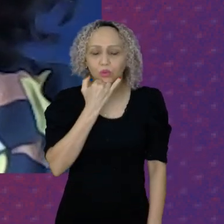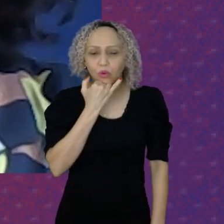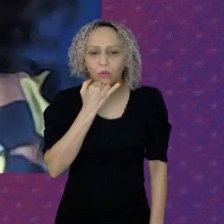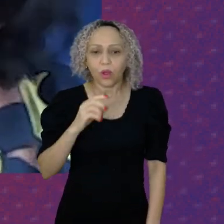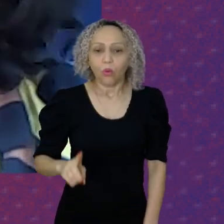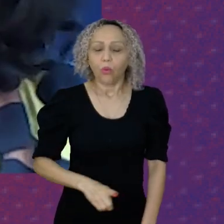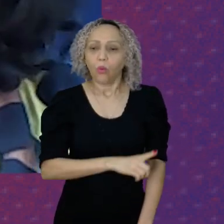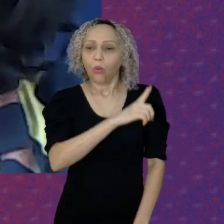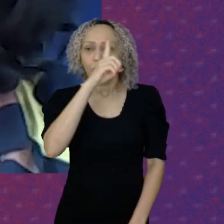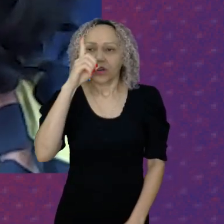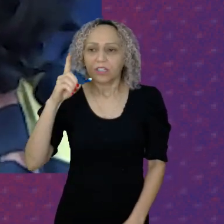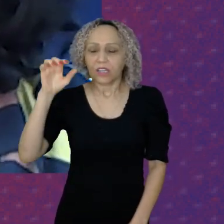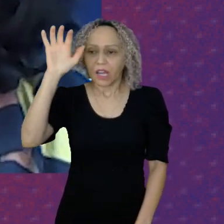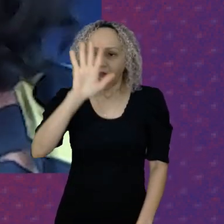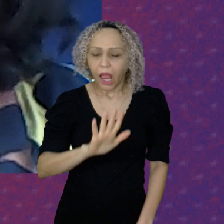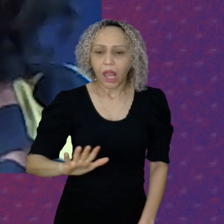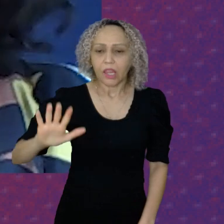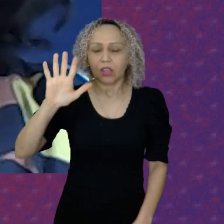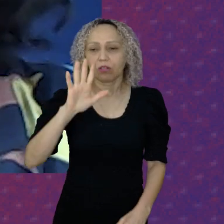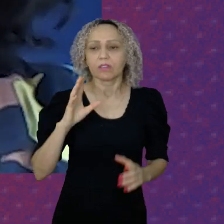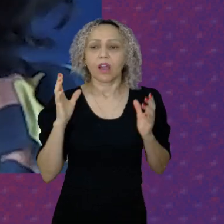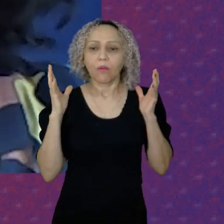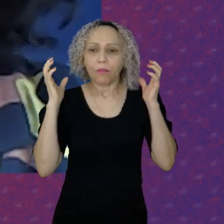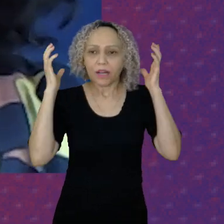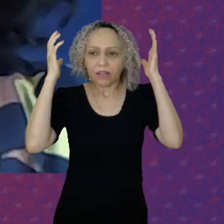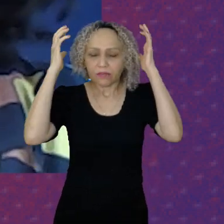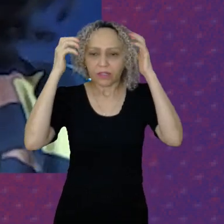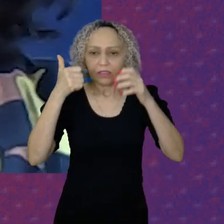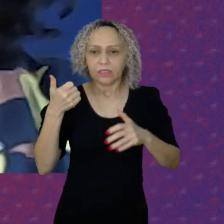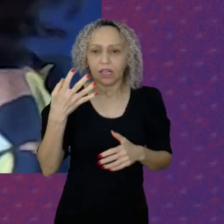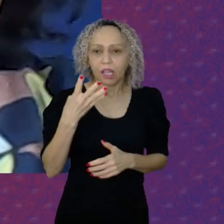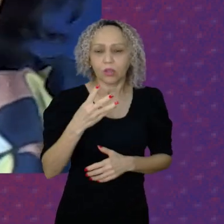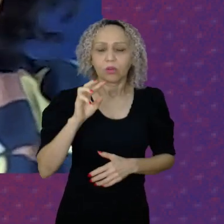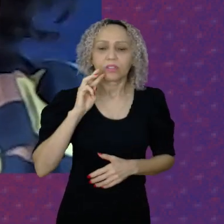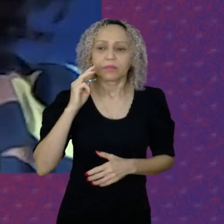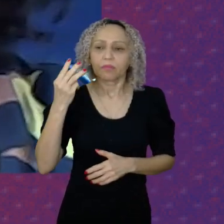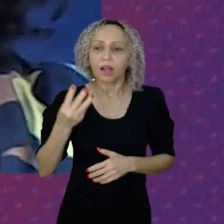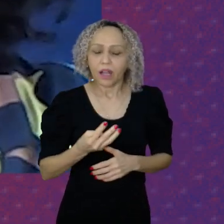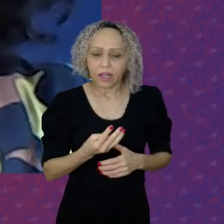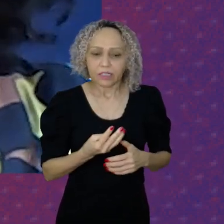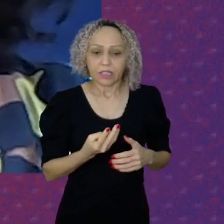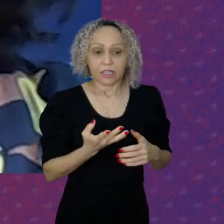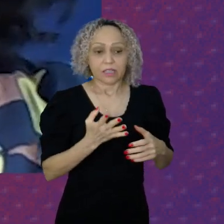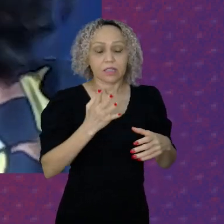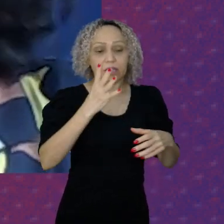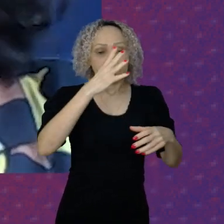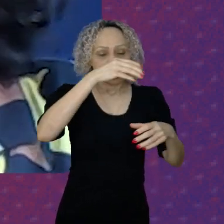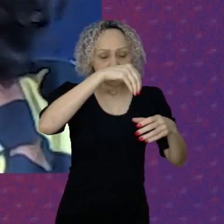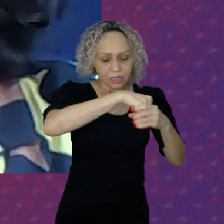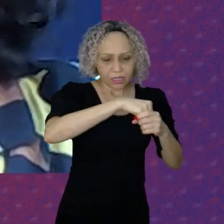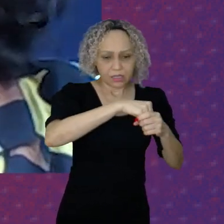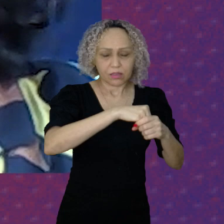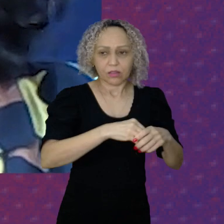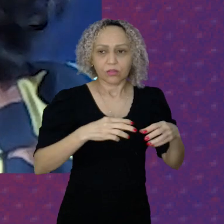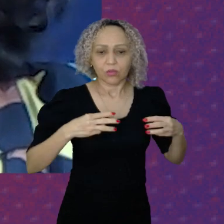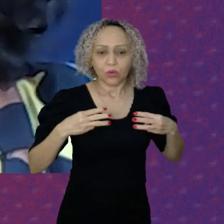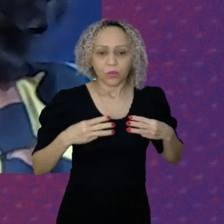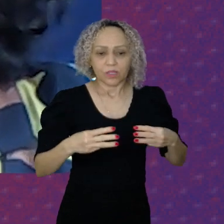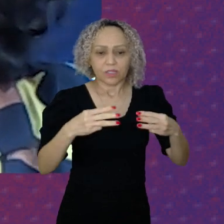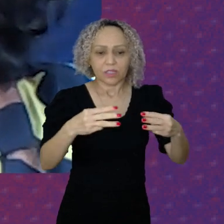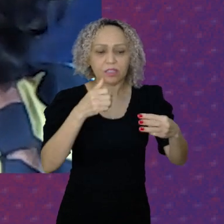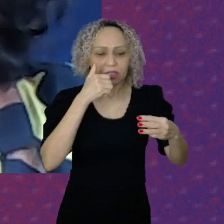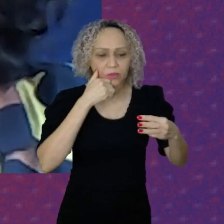envolve, né, tanto o Ministério das Mulheres como o Ministério de Igualdade Racial. Então,